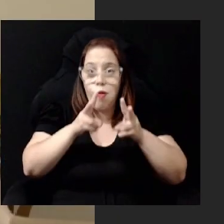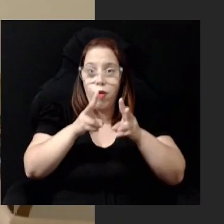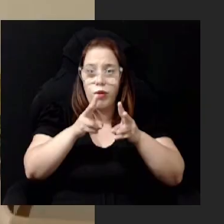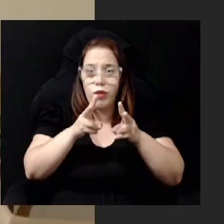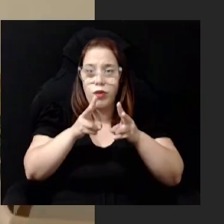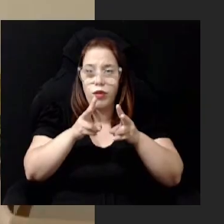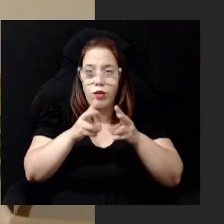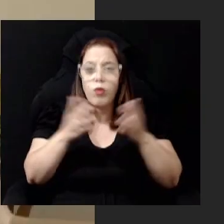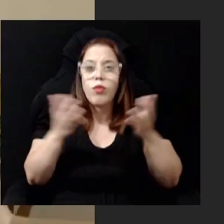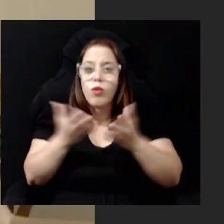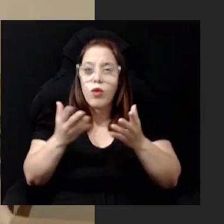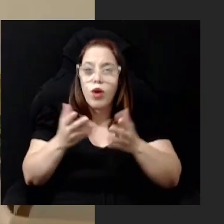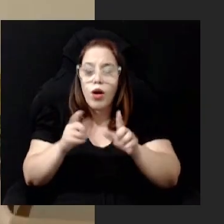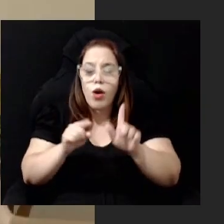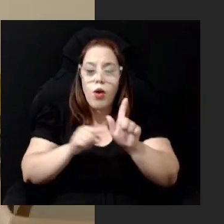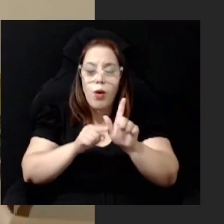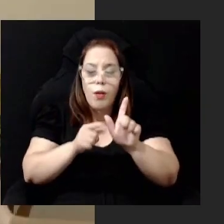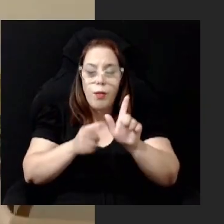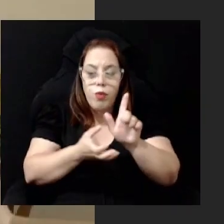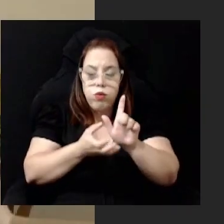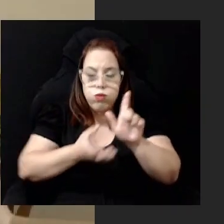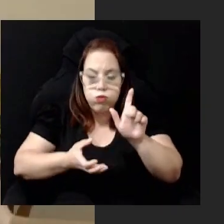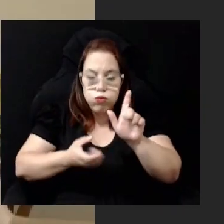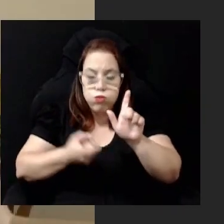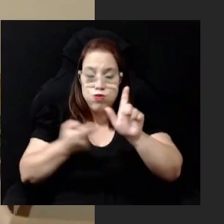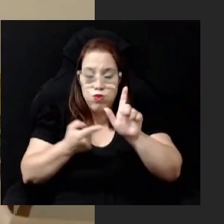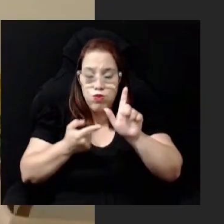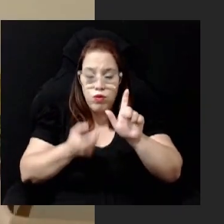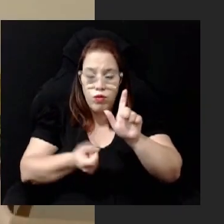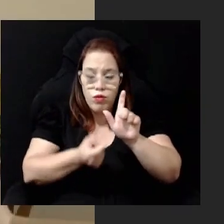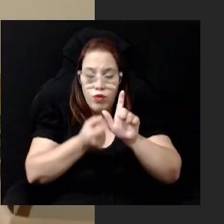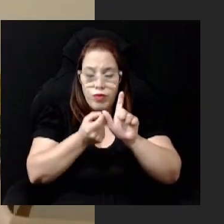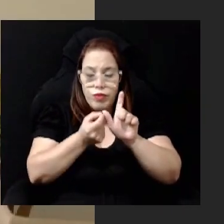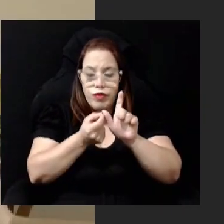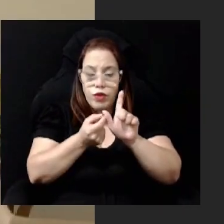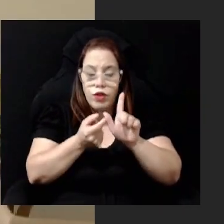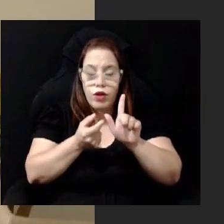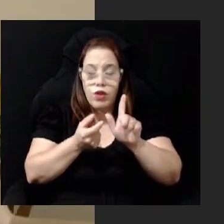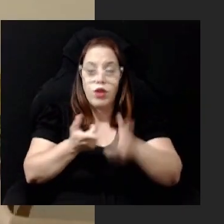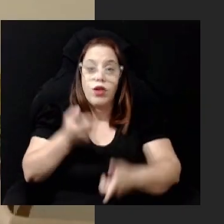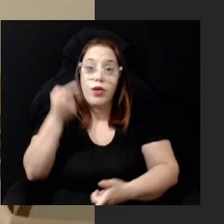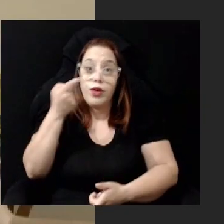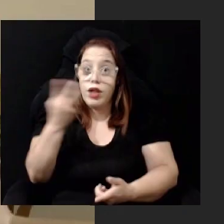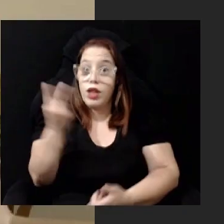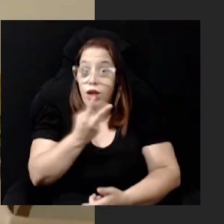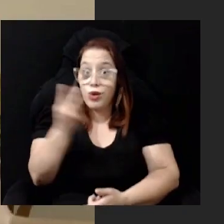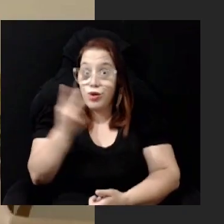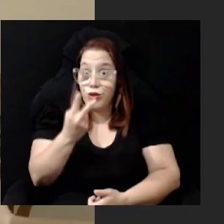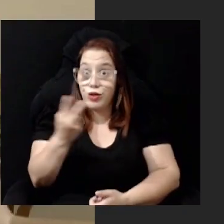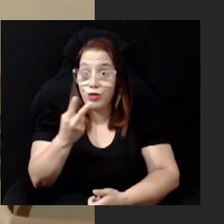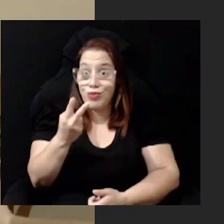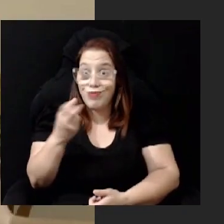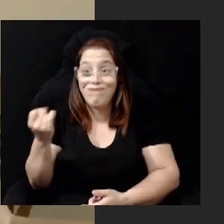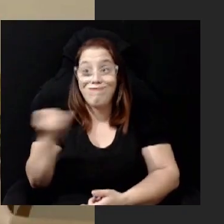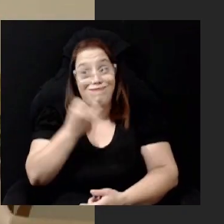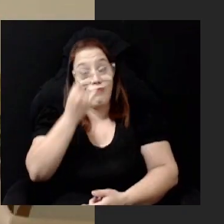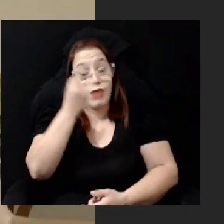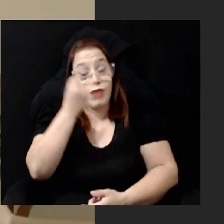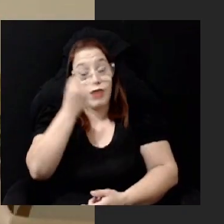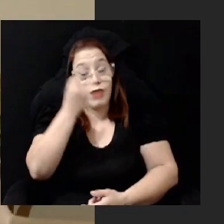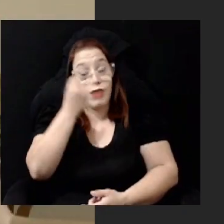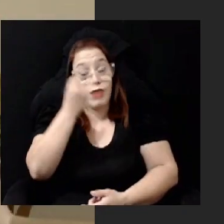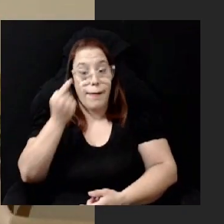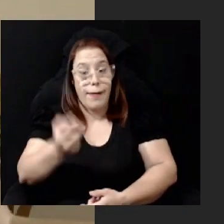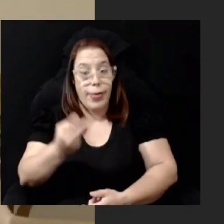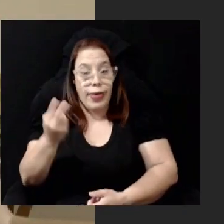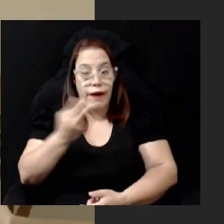menor. Agora, próstata, não. Próstata é um câncer exclusivo dos homens, e esses dois são os mais importantes. Depois